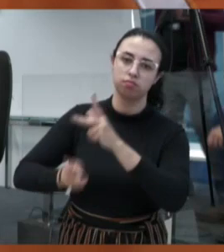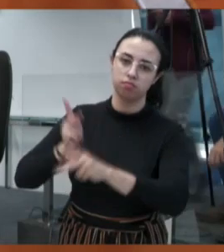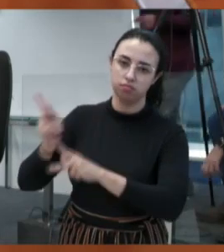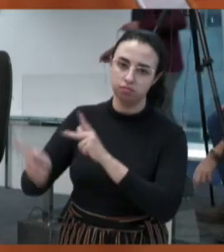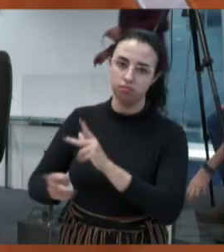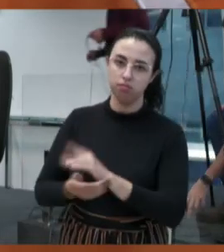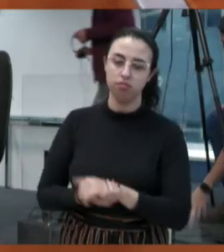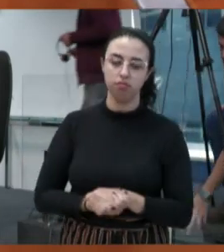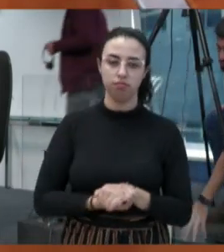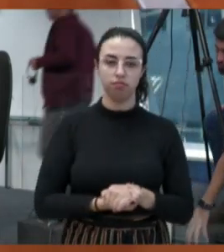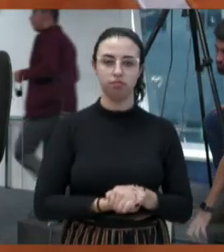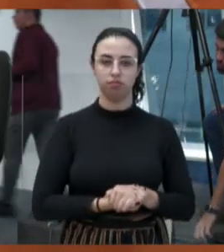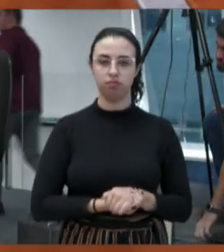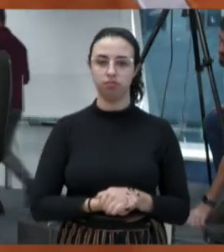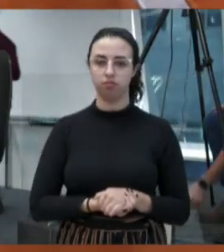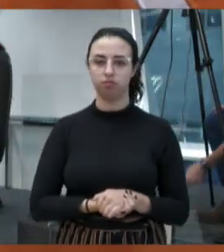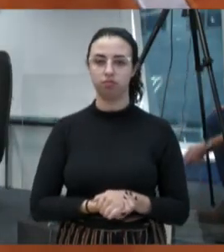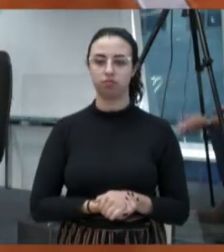esses aparelhos para